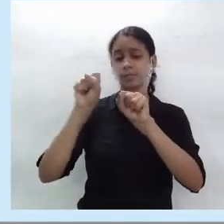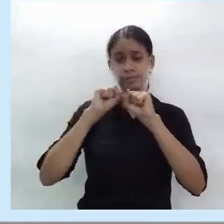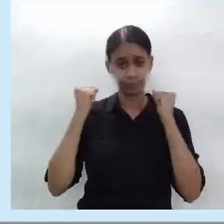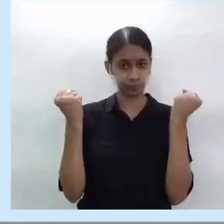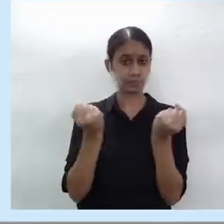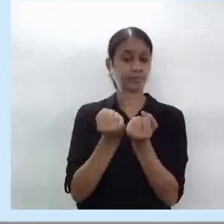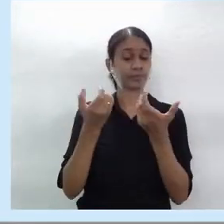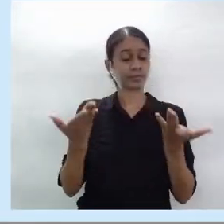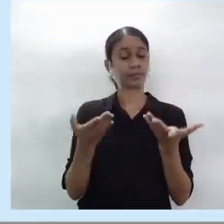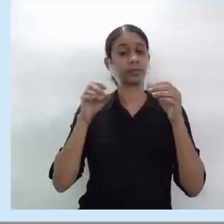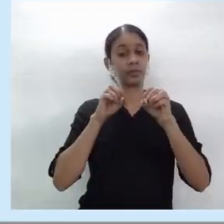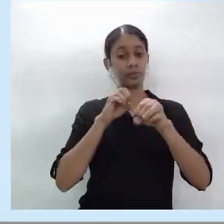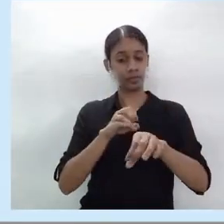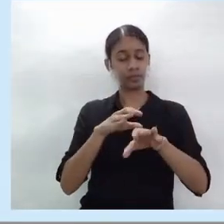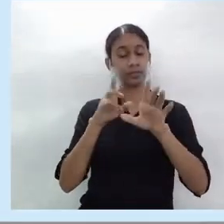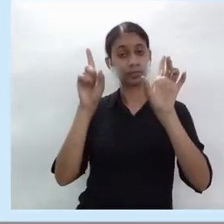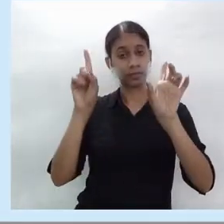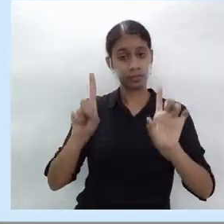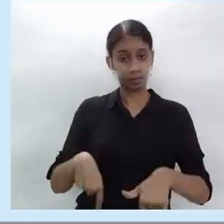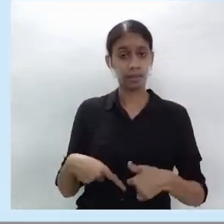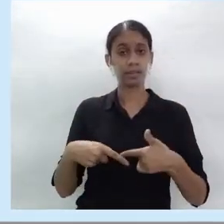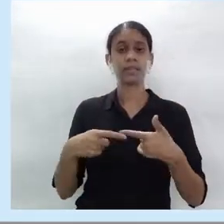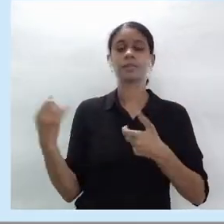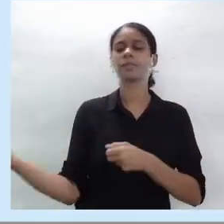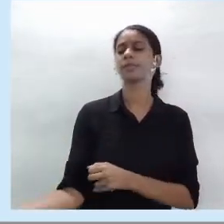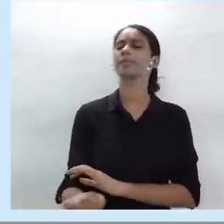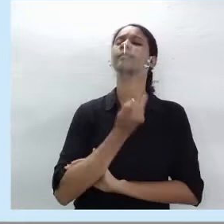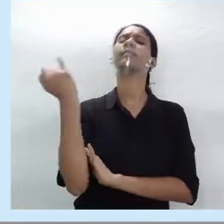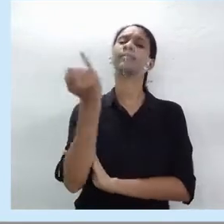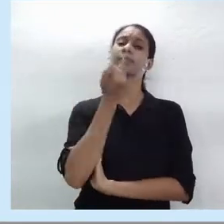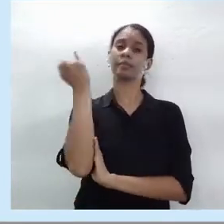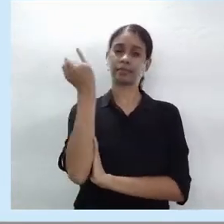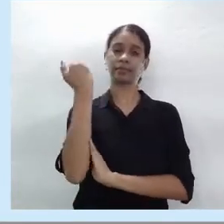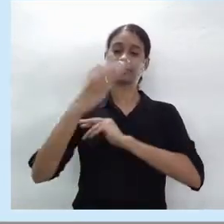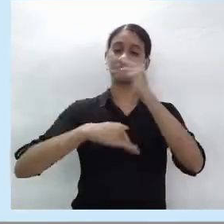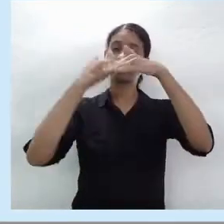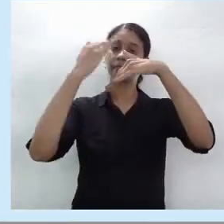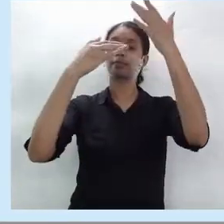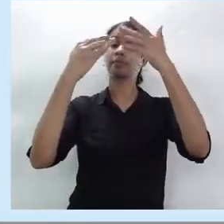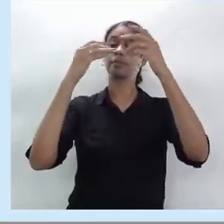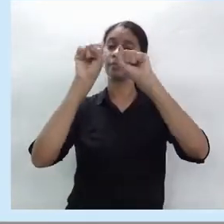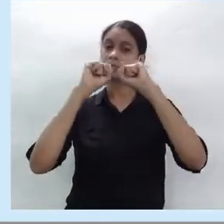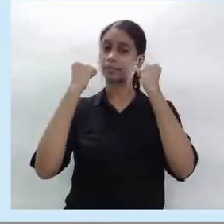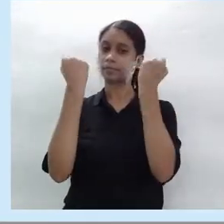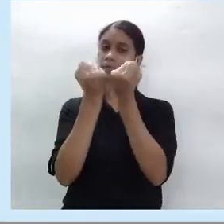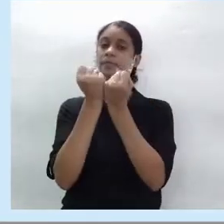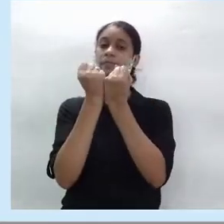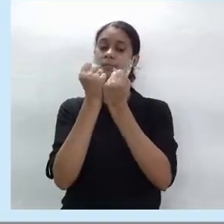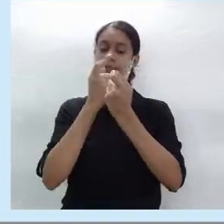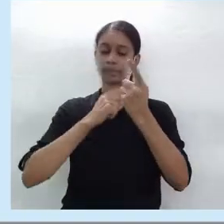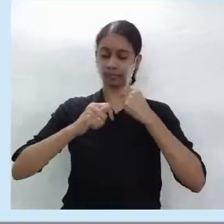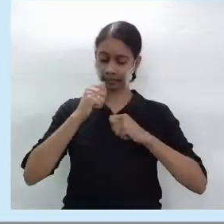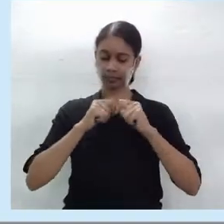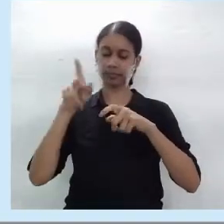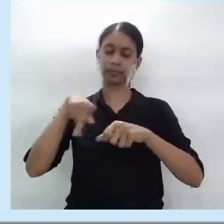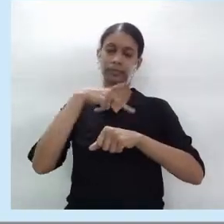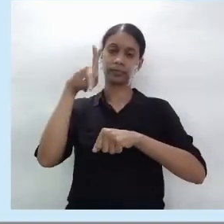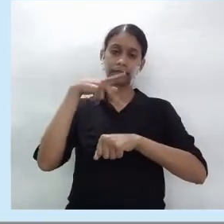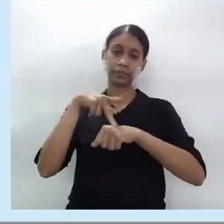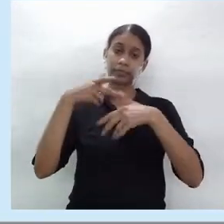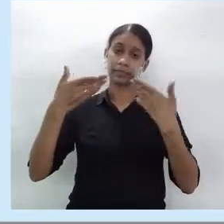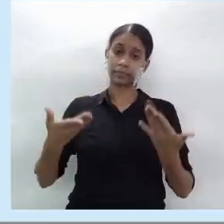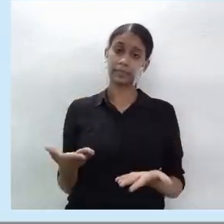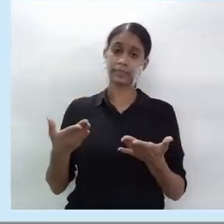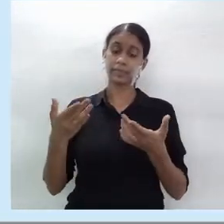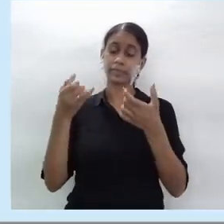a educação, ela é fundamental para o crescimento socioeconômico de um país. Tá? Então,